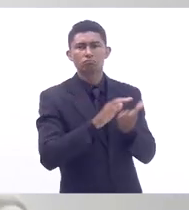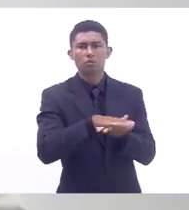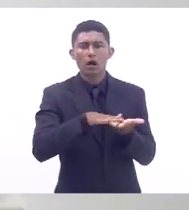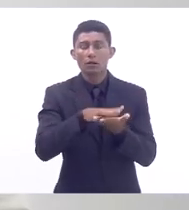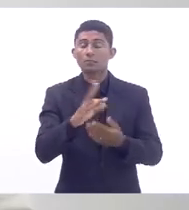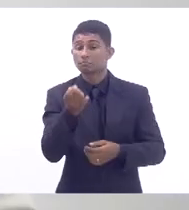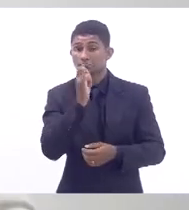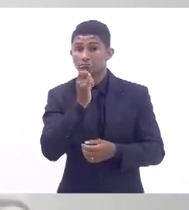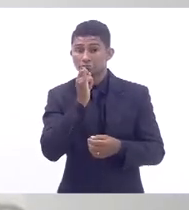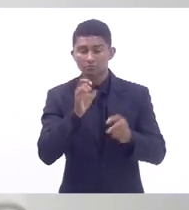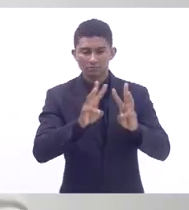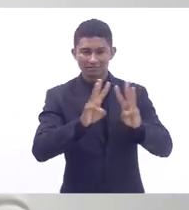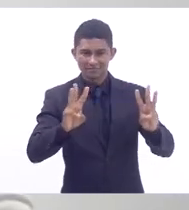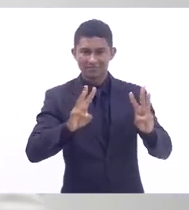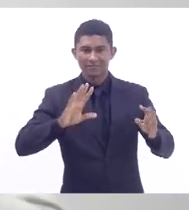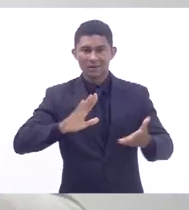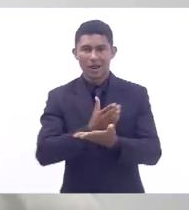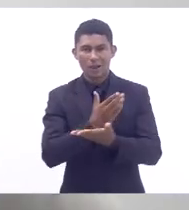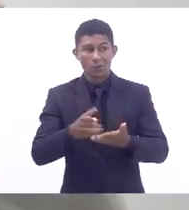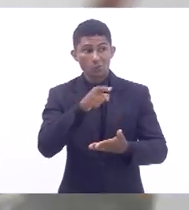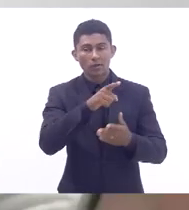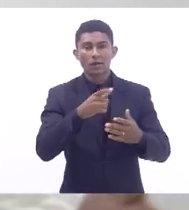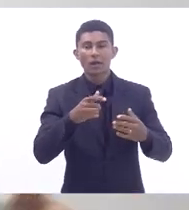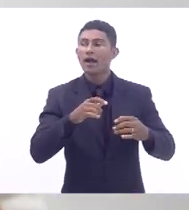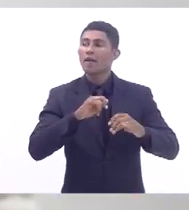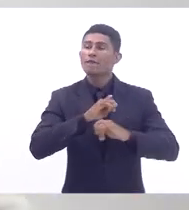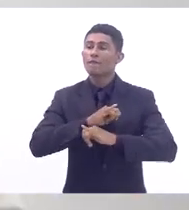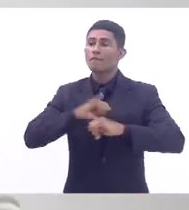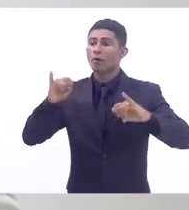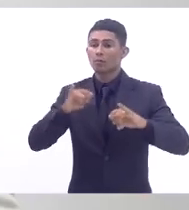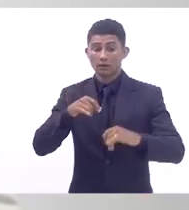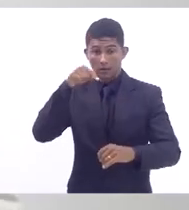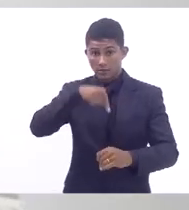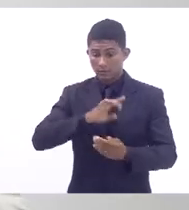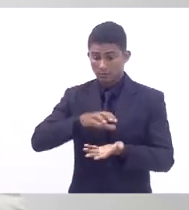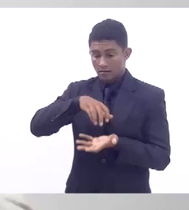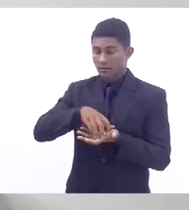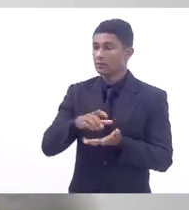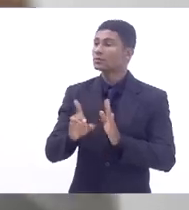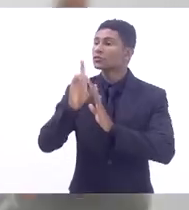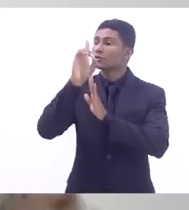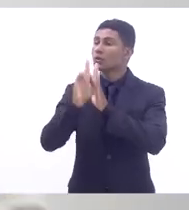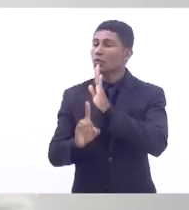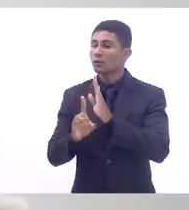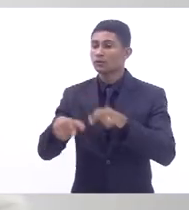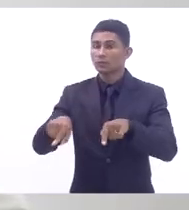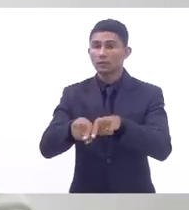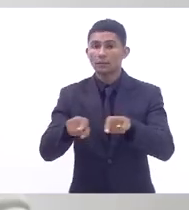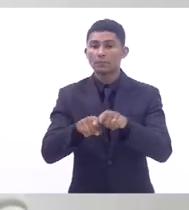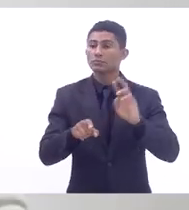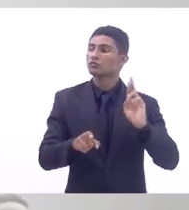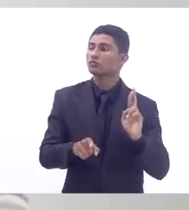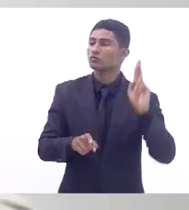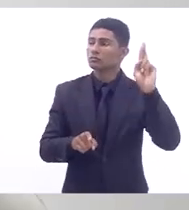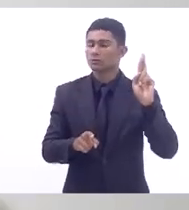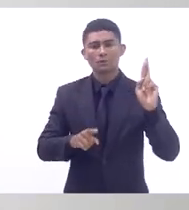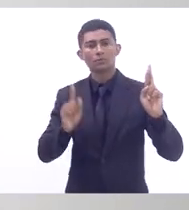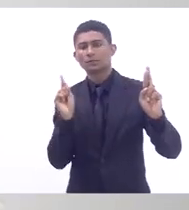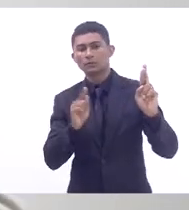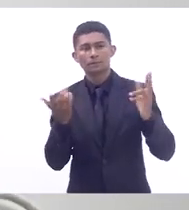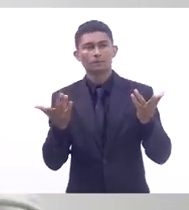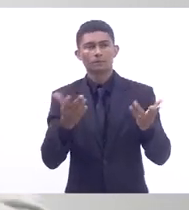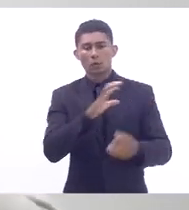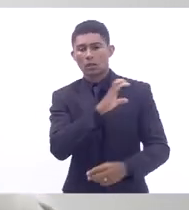tem alguns sites que vão informar Quem é o diretor de tal centro quem é o chefe do laboratório quem é que